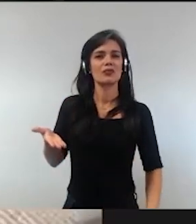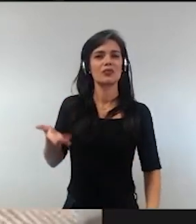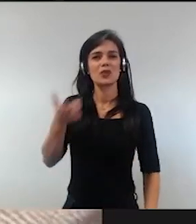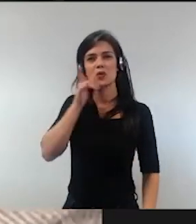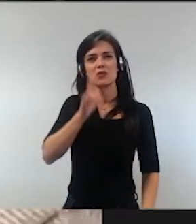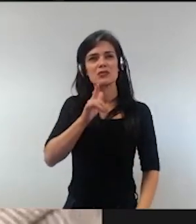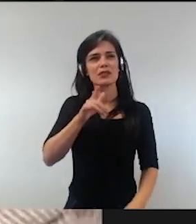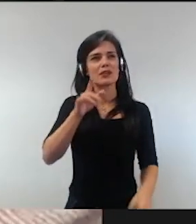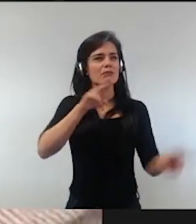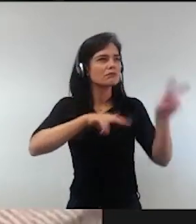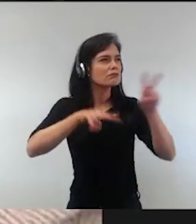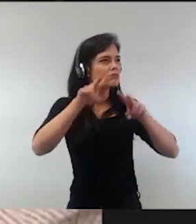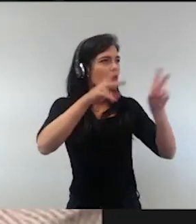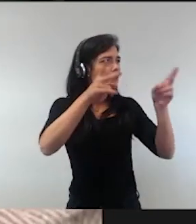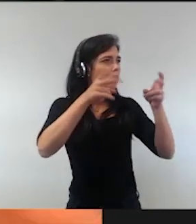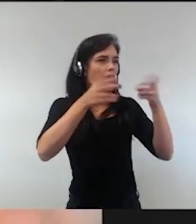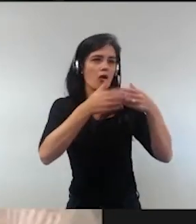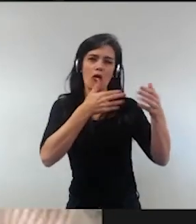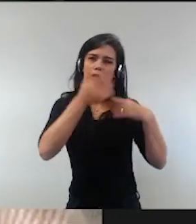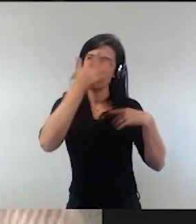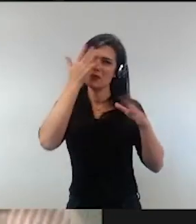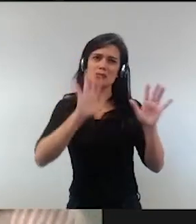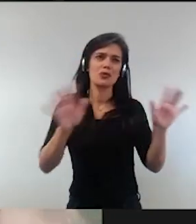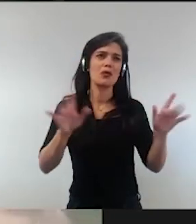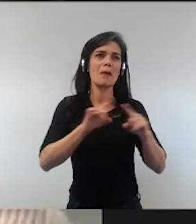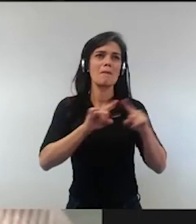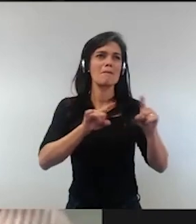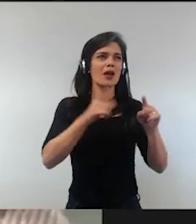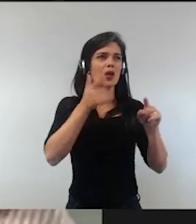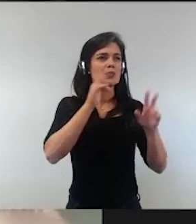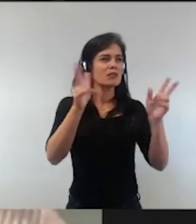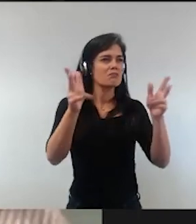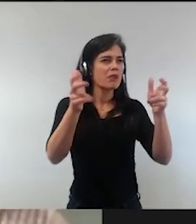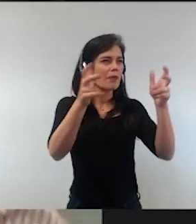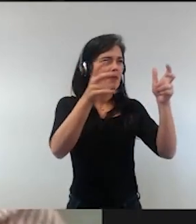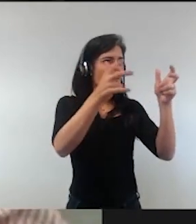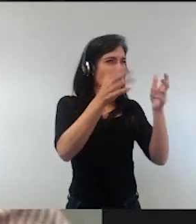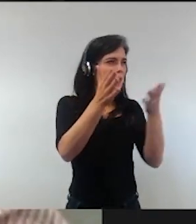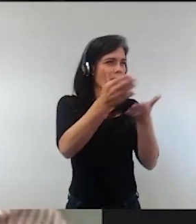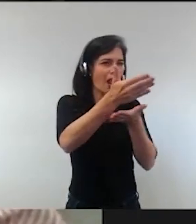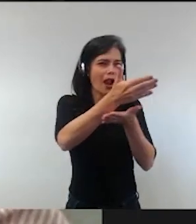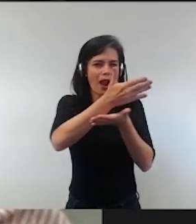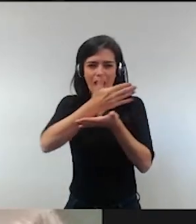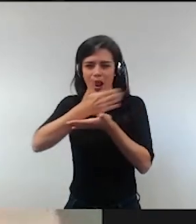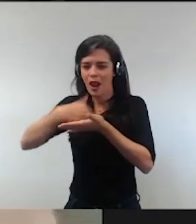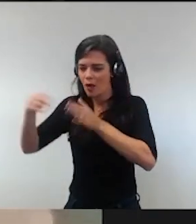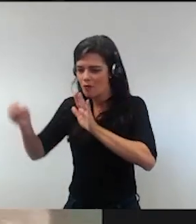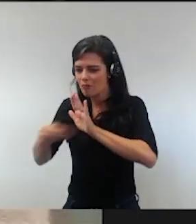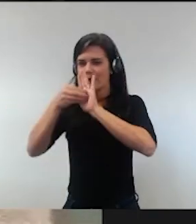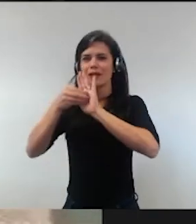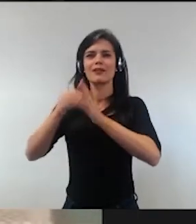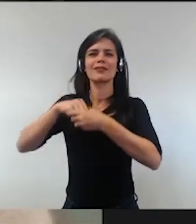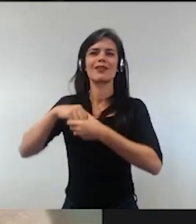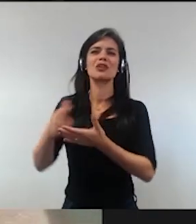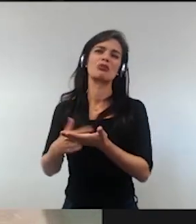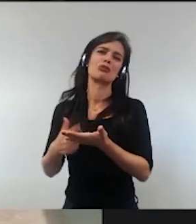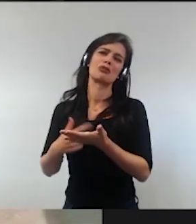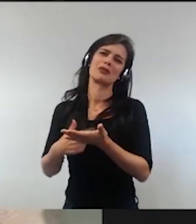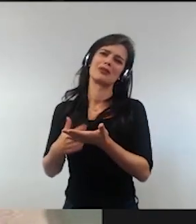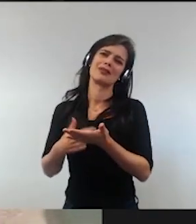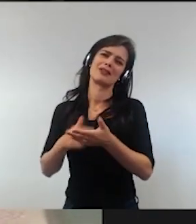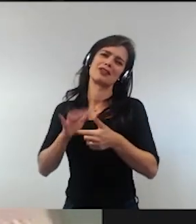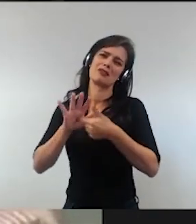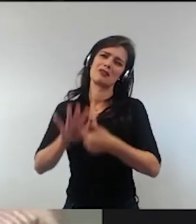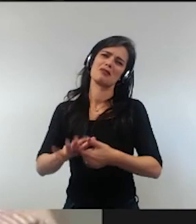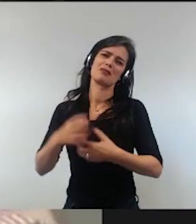que acontece, qualquer um vê, mas trazer isso num conjunto de unidade e que mostre tudo de uma forma